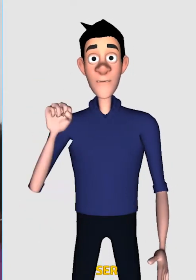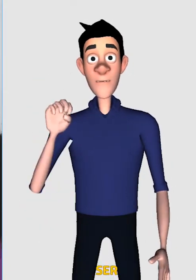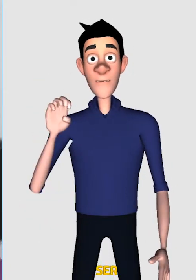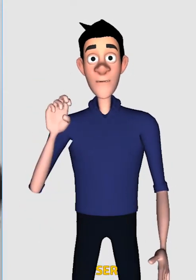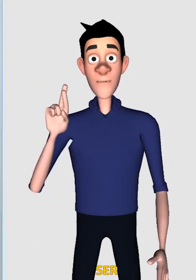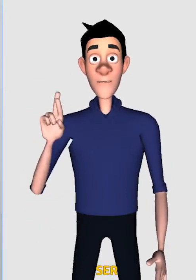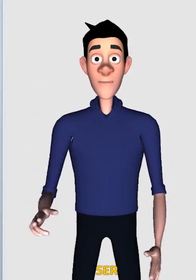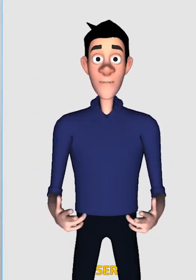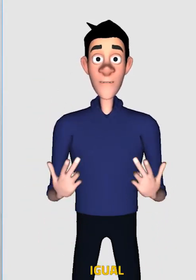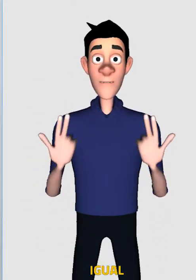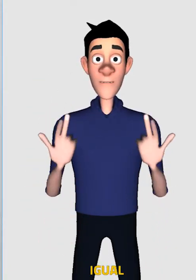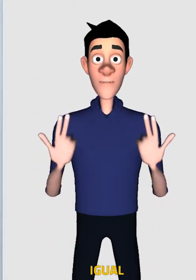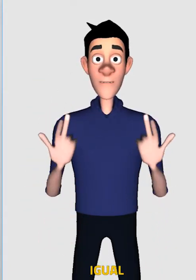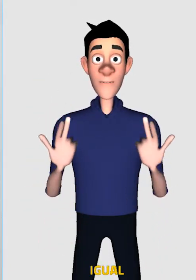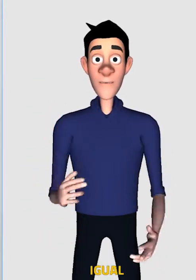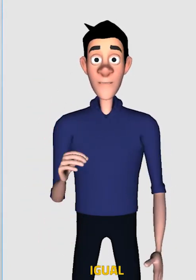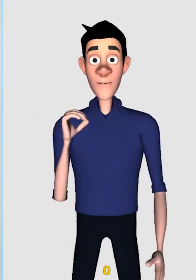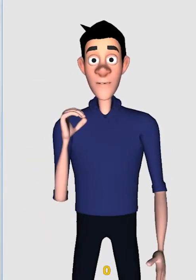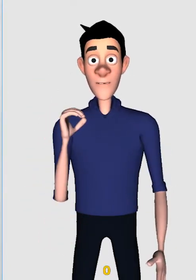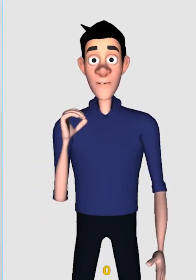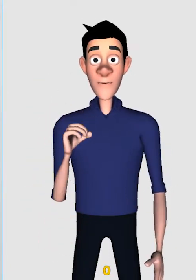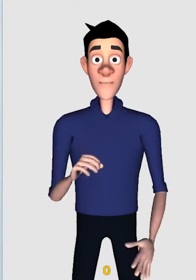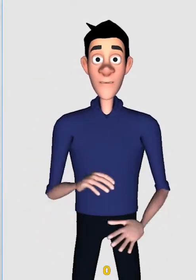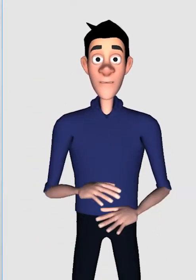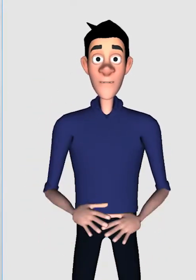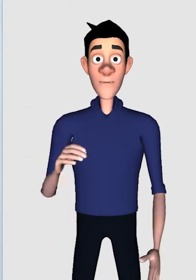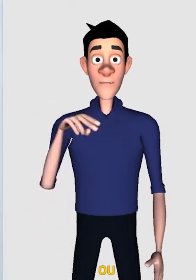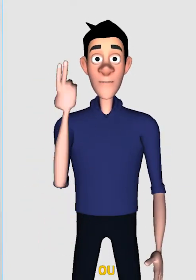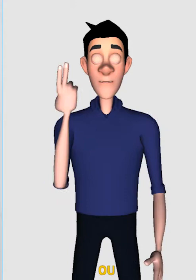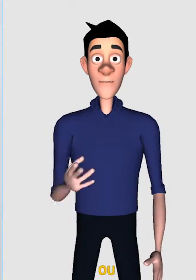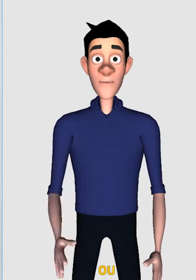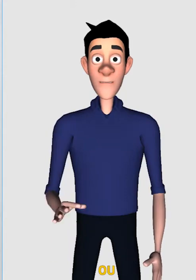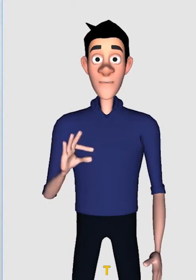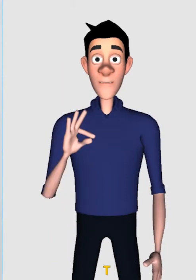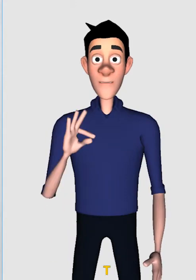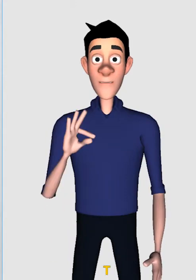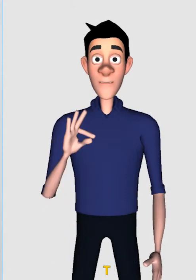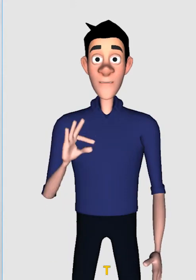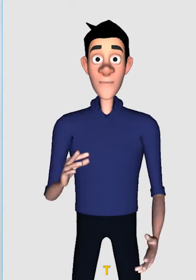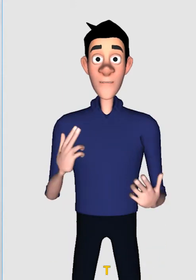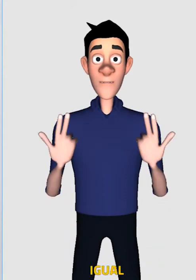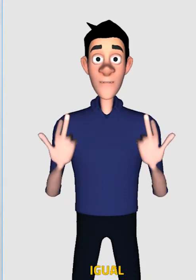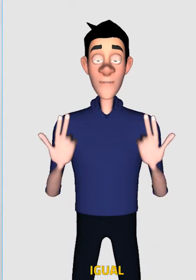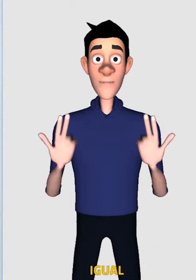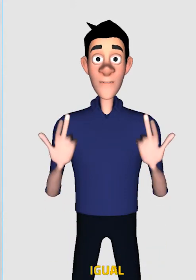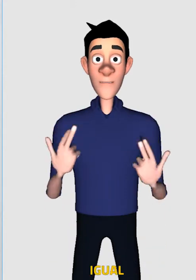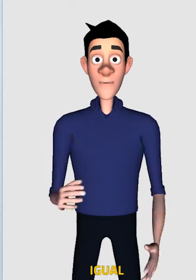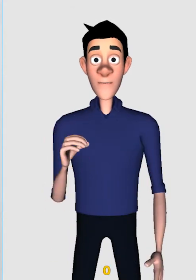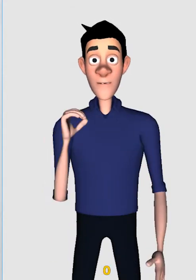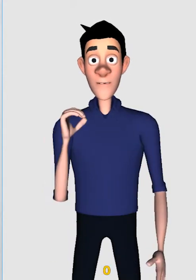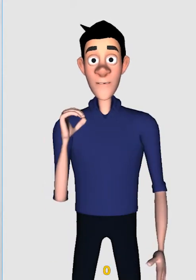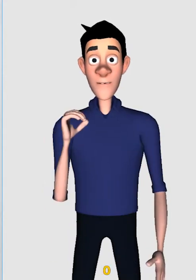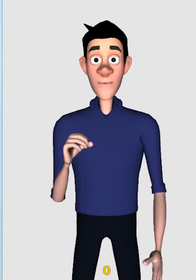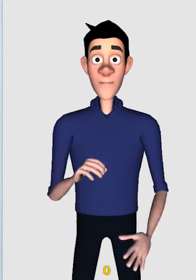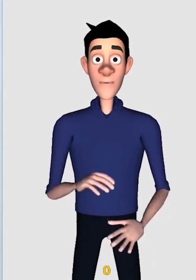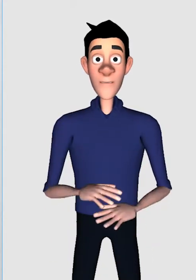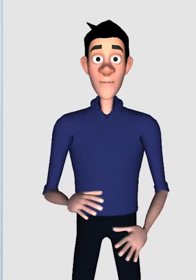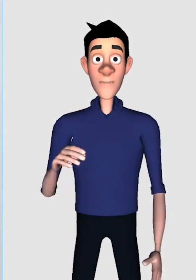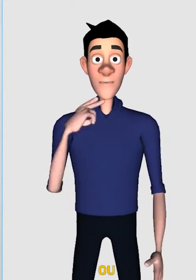que é o que a gente vai usar. V0 seno de θ menos